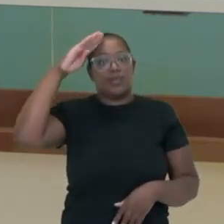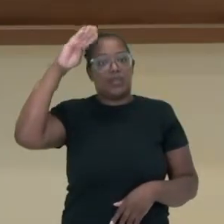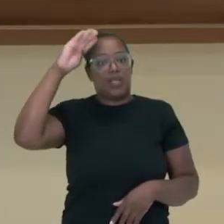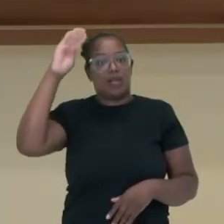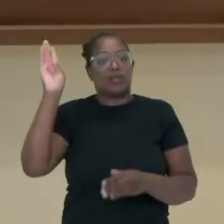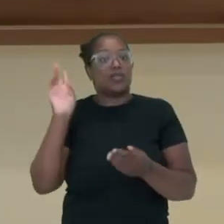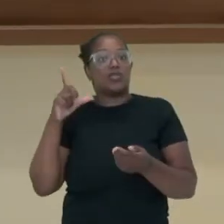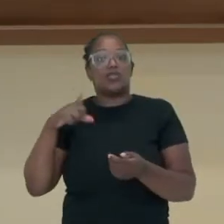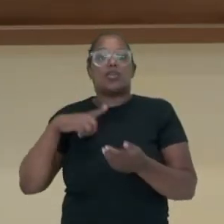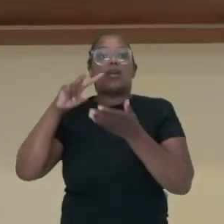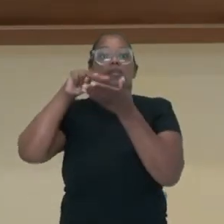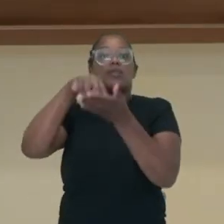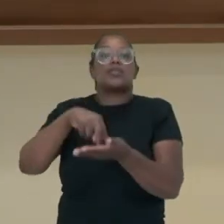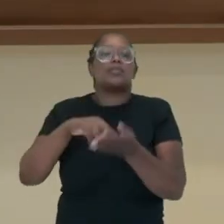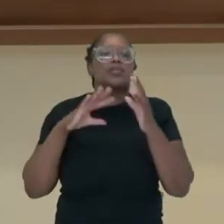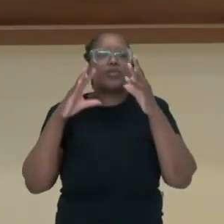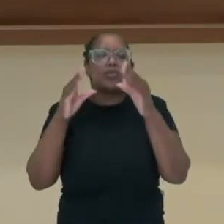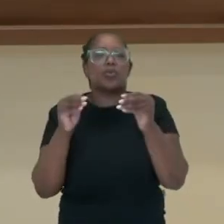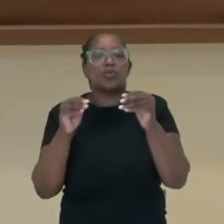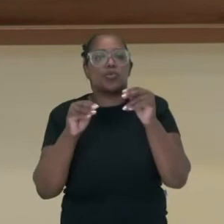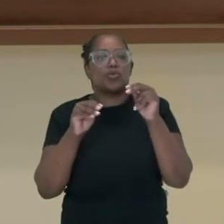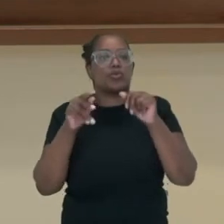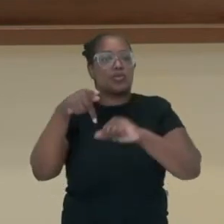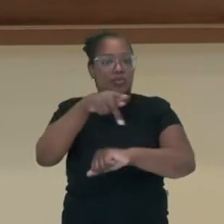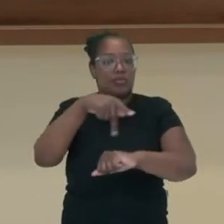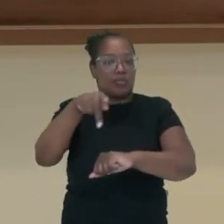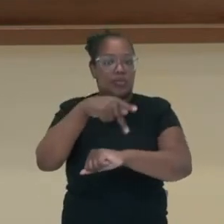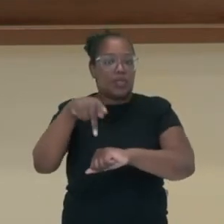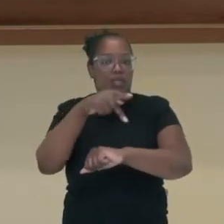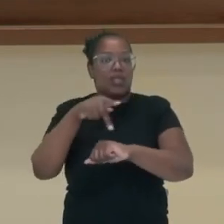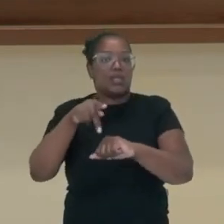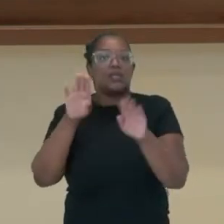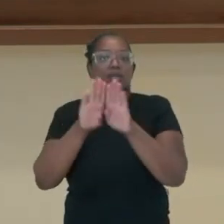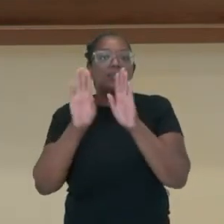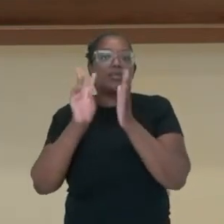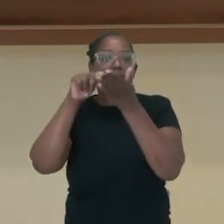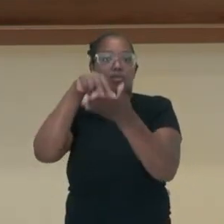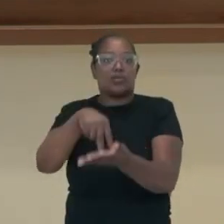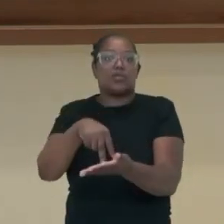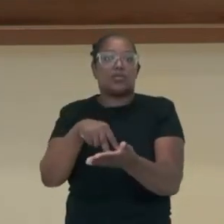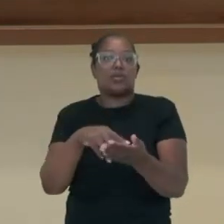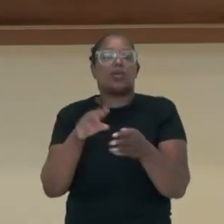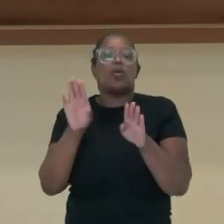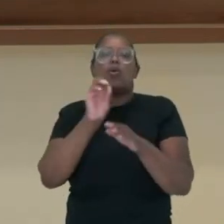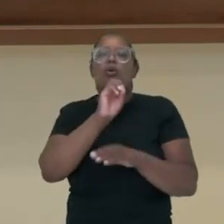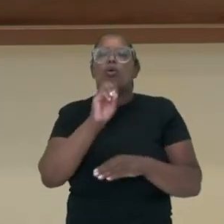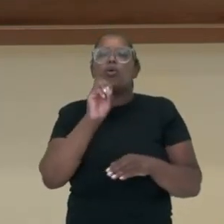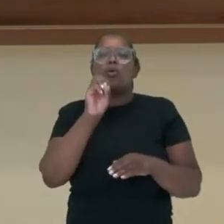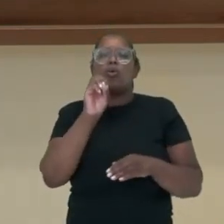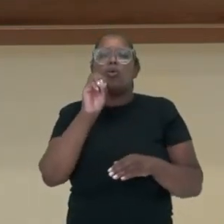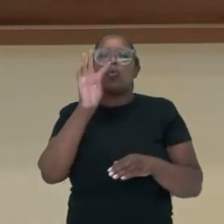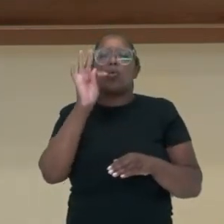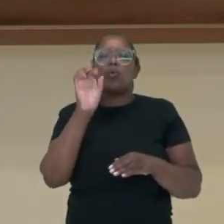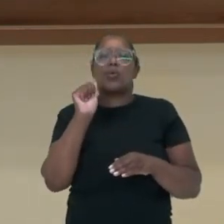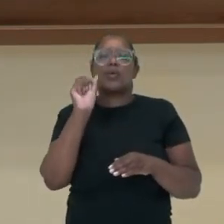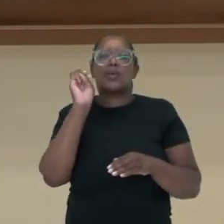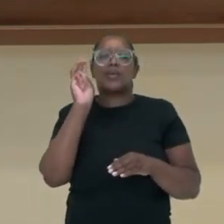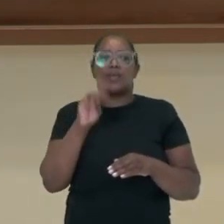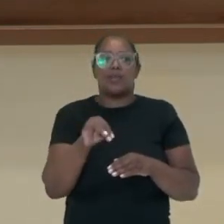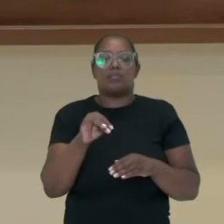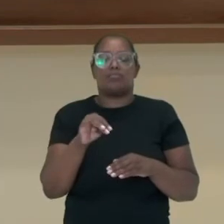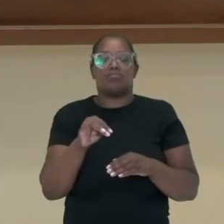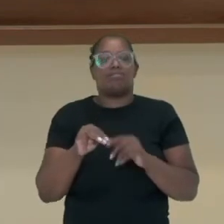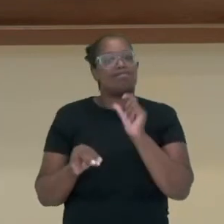em todos os países que fundamentam a defesa da permanência do capitalismo, que é a OTAN, Organização do Tratado do Atlântico